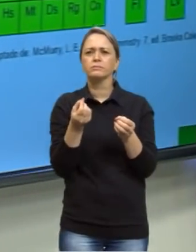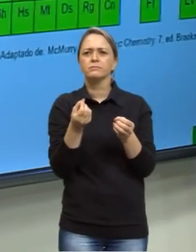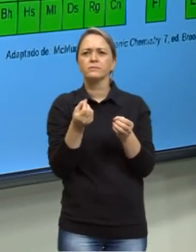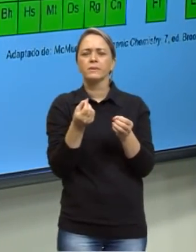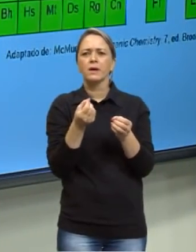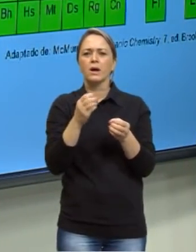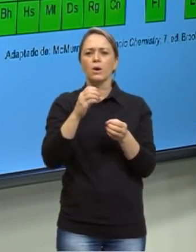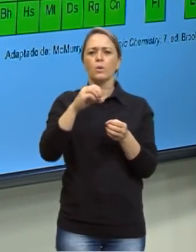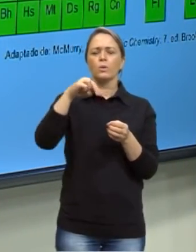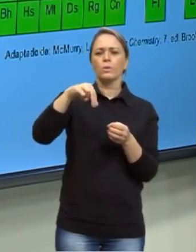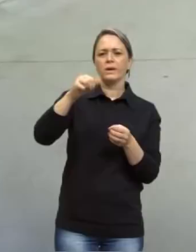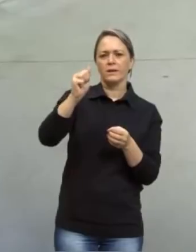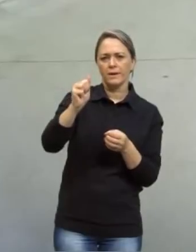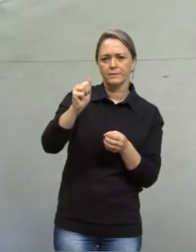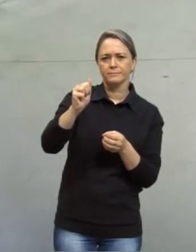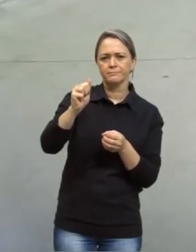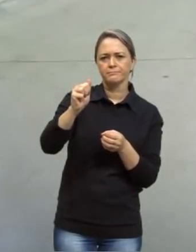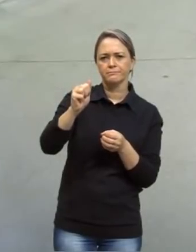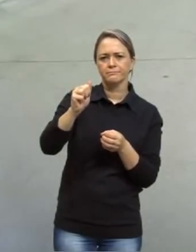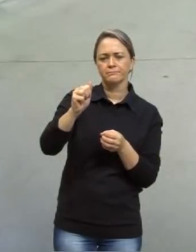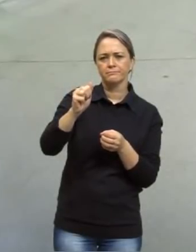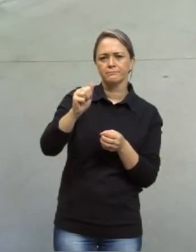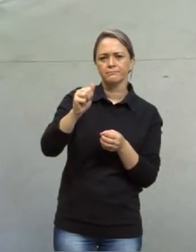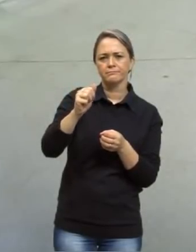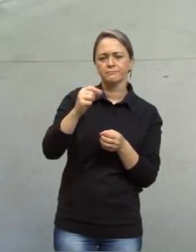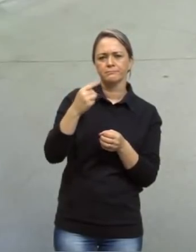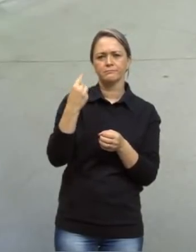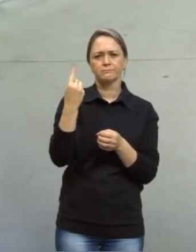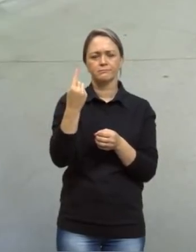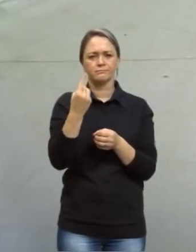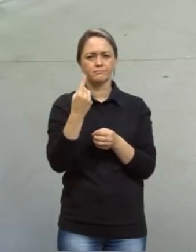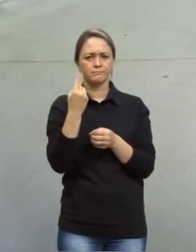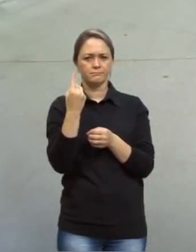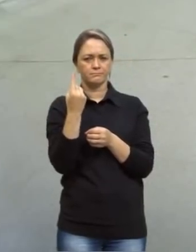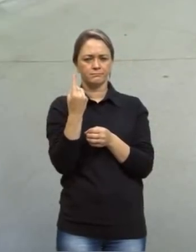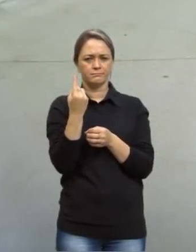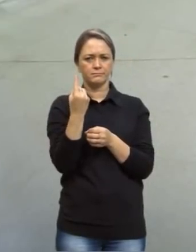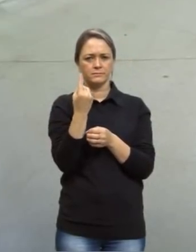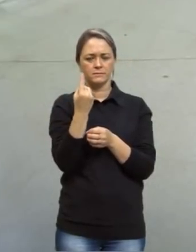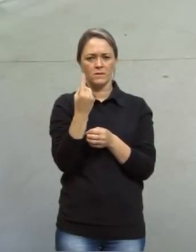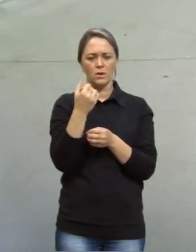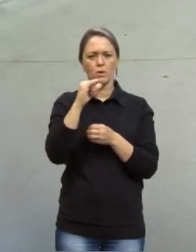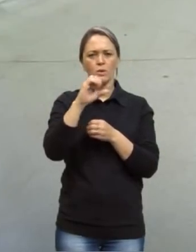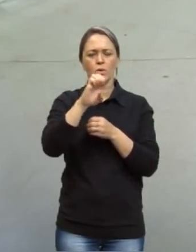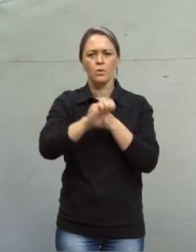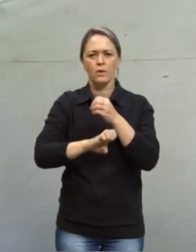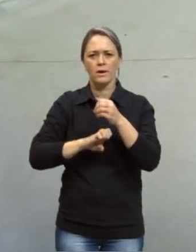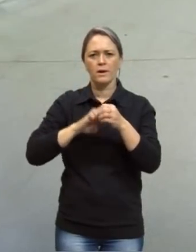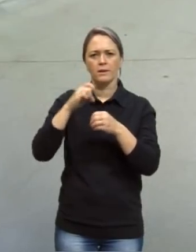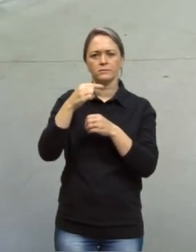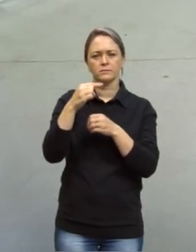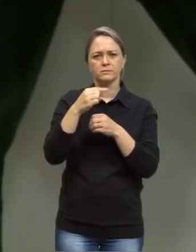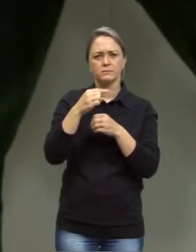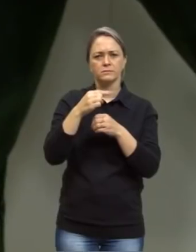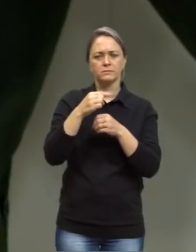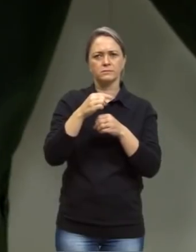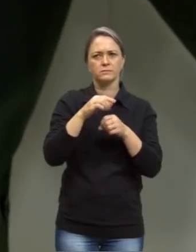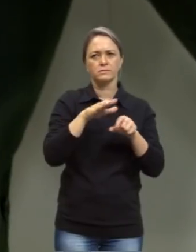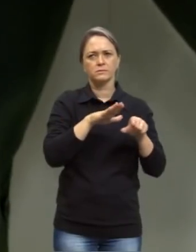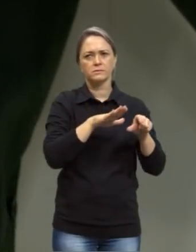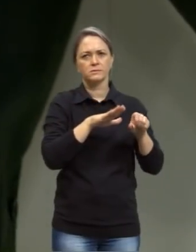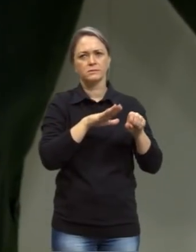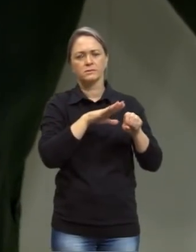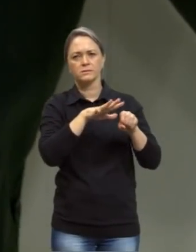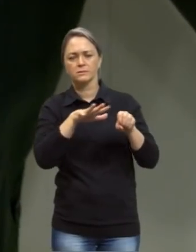sódio e com seu único elétron da camada de valência do cloro com seu